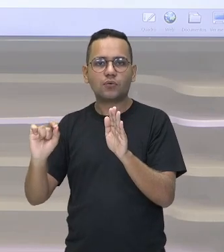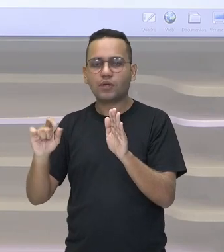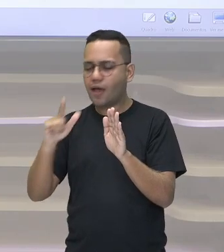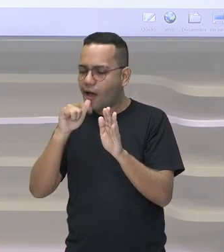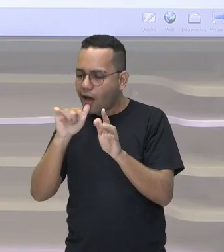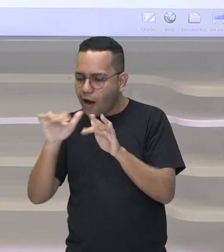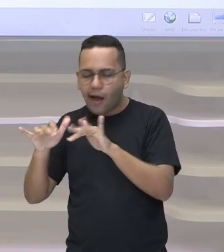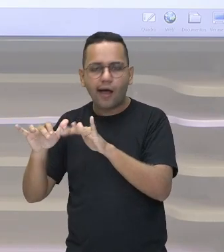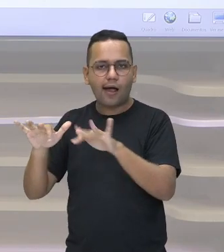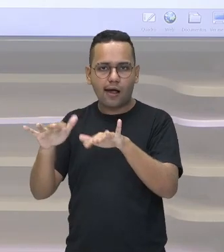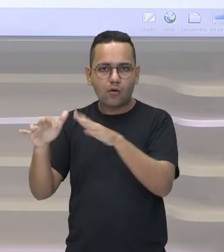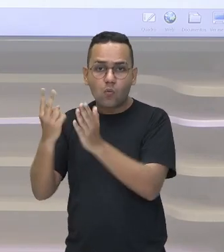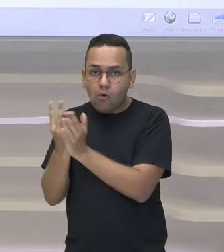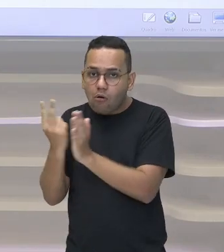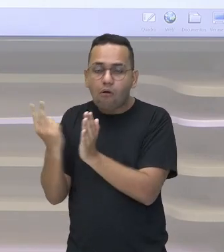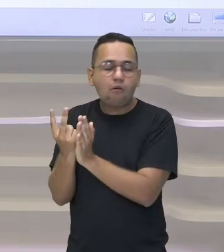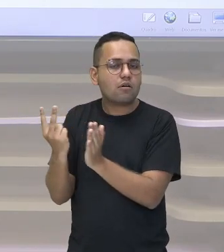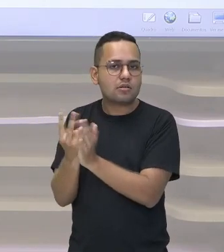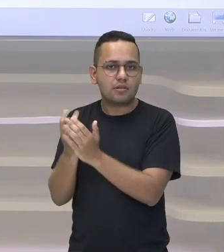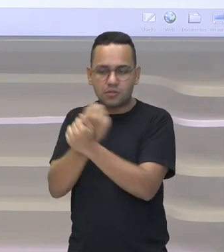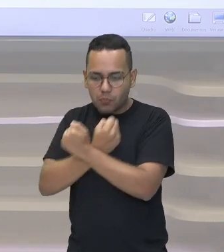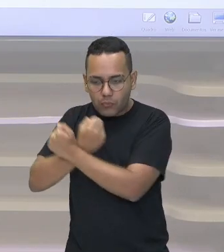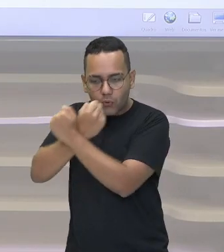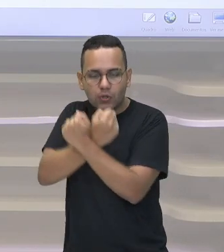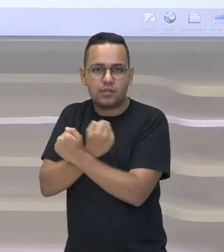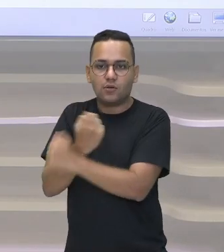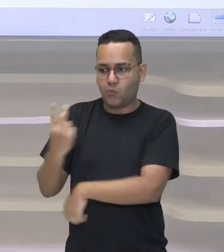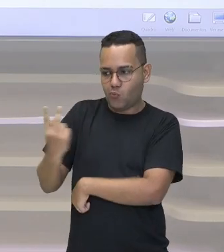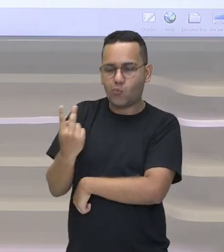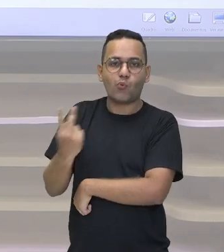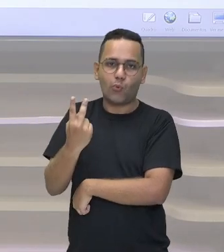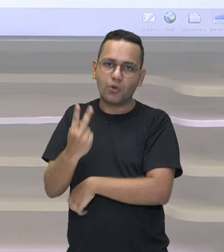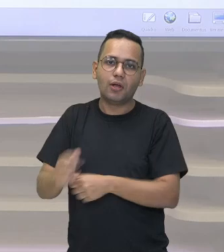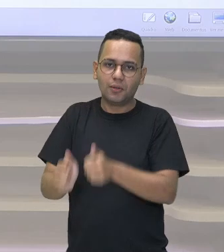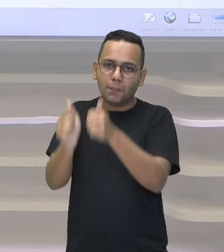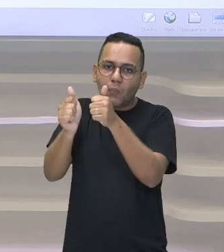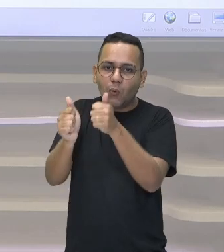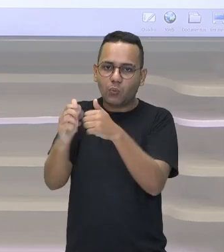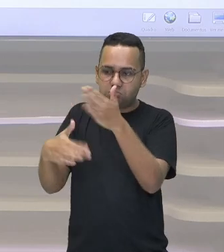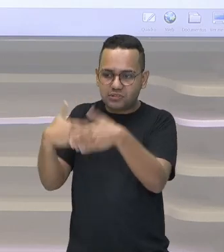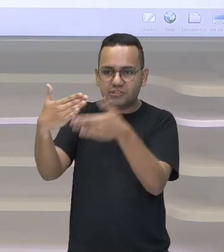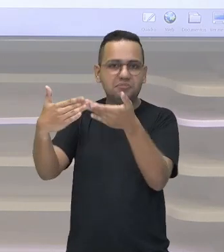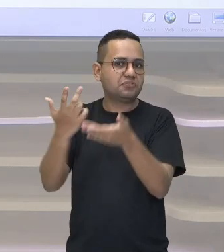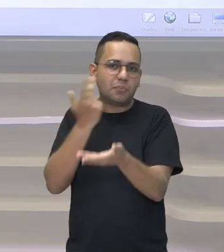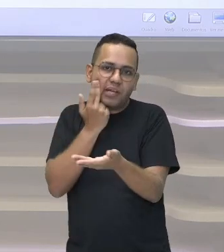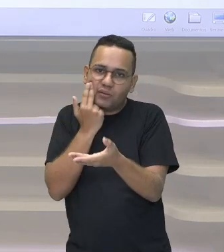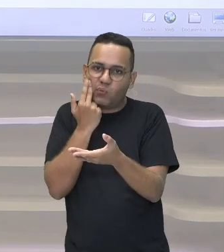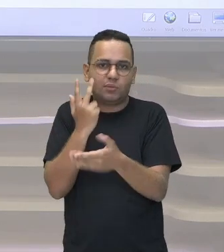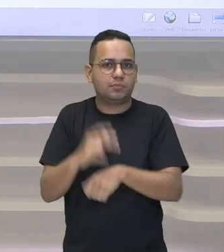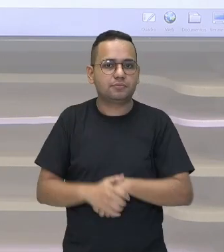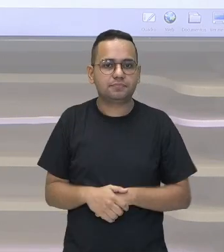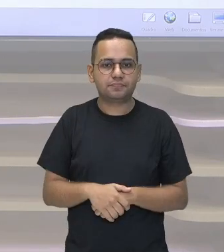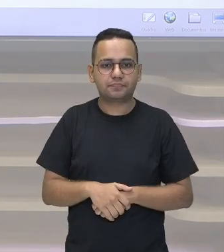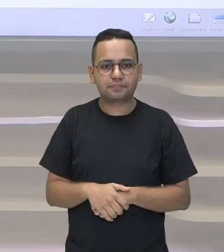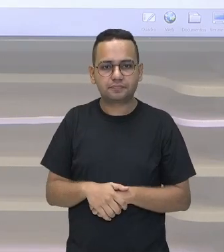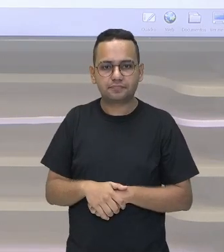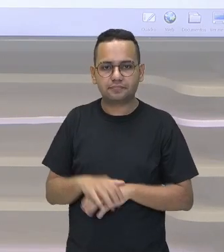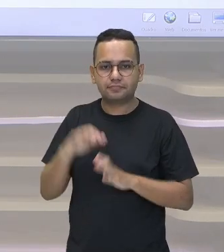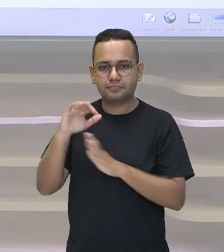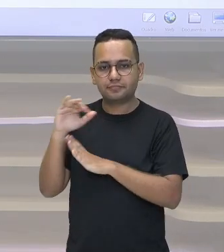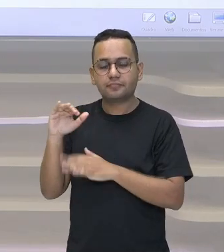uma relação onde ambos são beneficiados, certo? E existe também o mutualismo